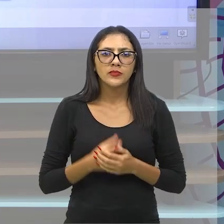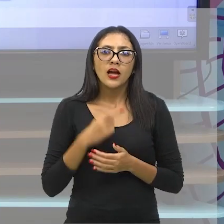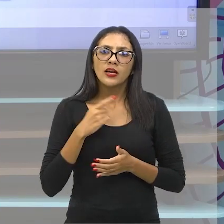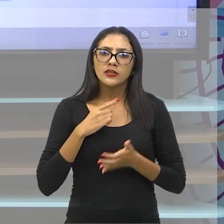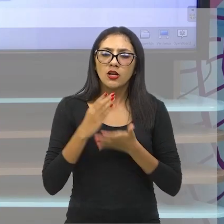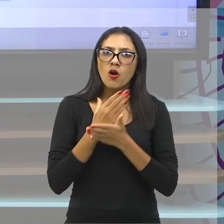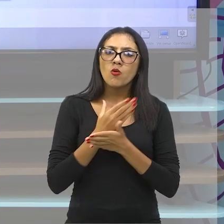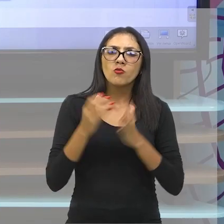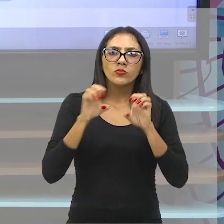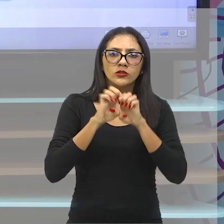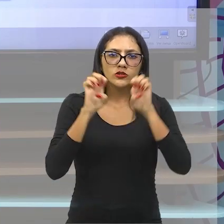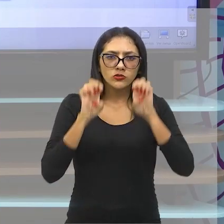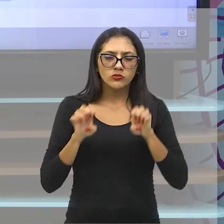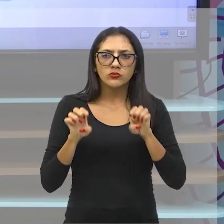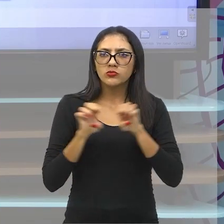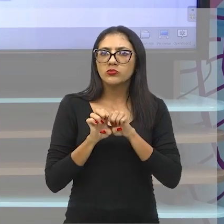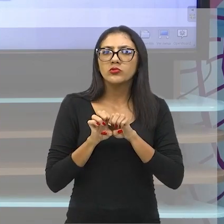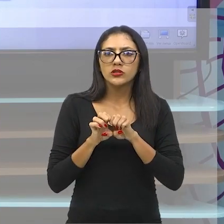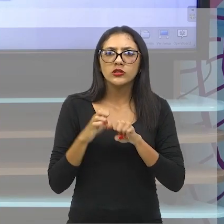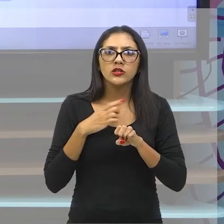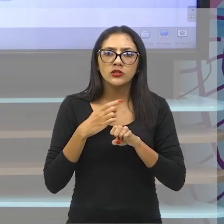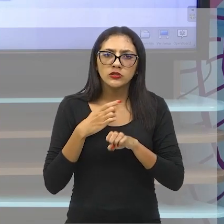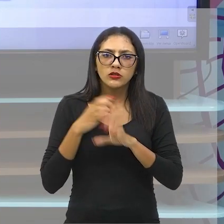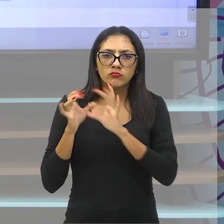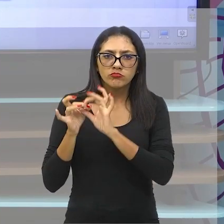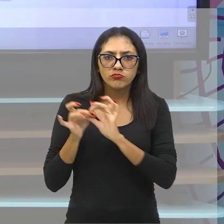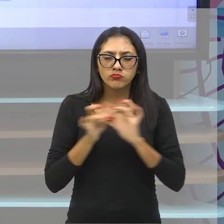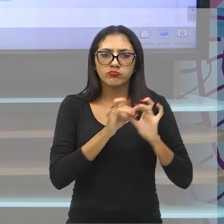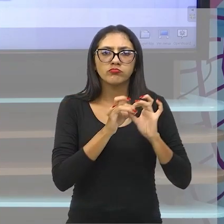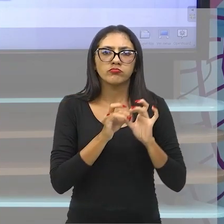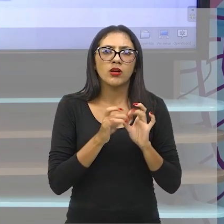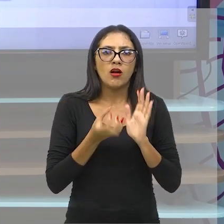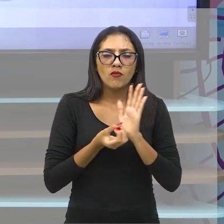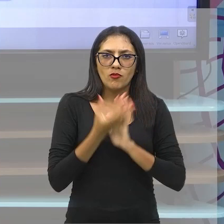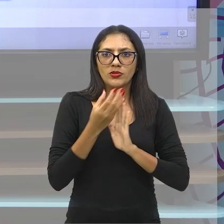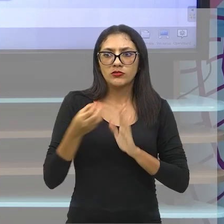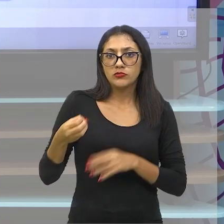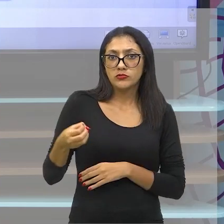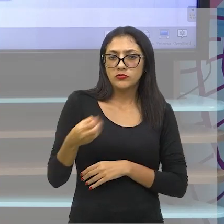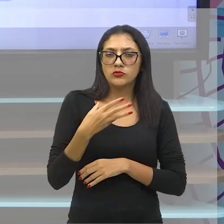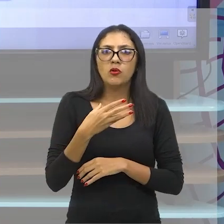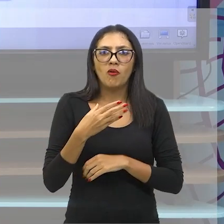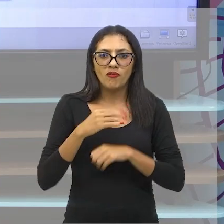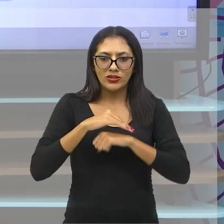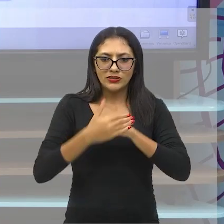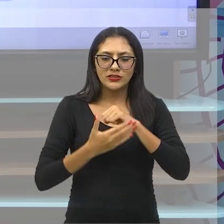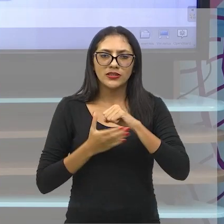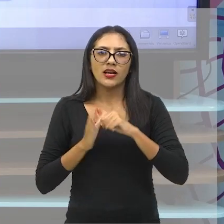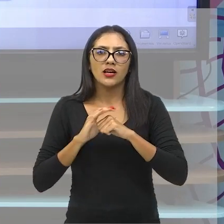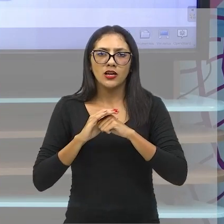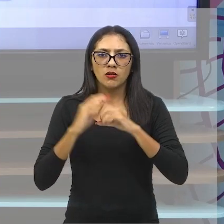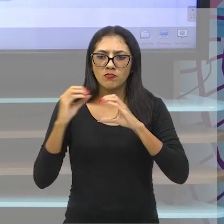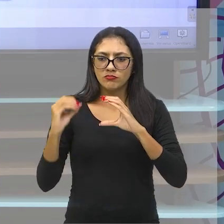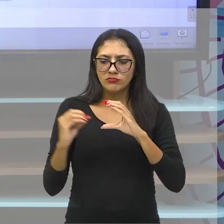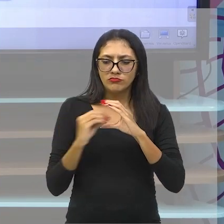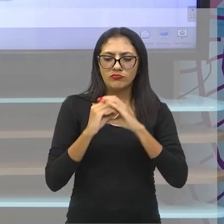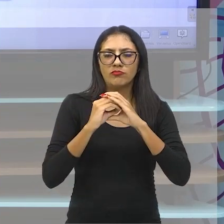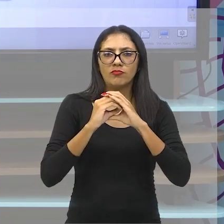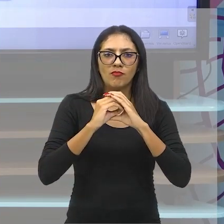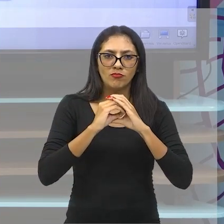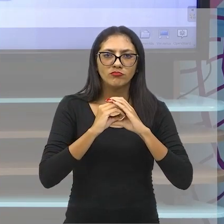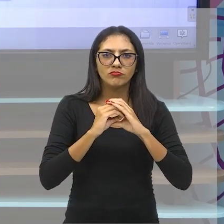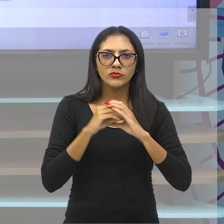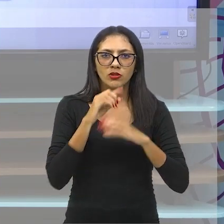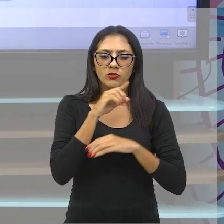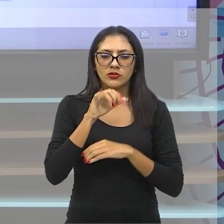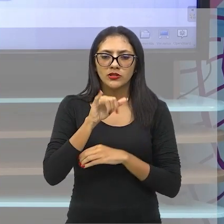fundir com a do óvulo. Então, a gente vai ter, a partir daí, a formação de uma nova célula, que é o zigoto, que é a célula fecundada, e ela